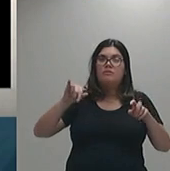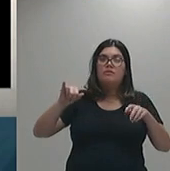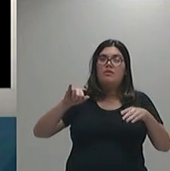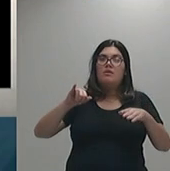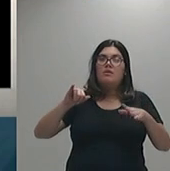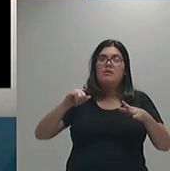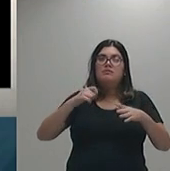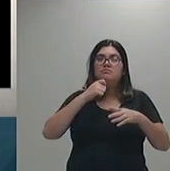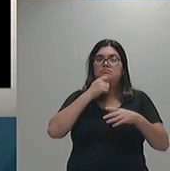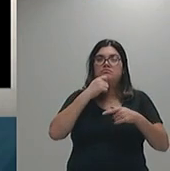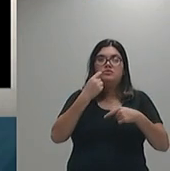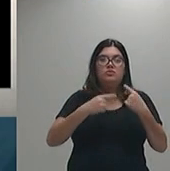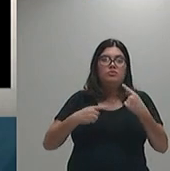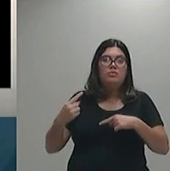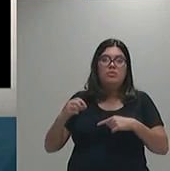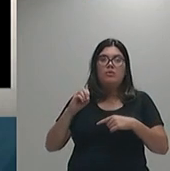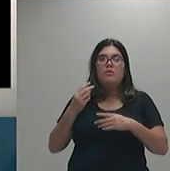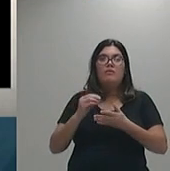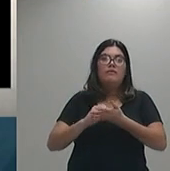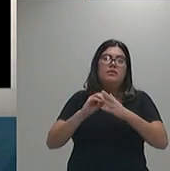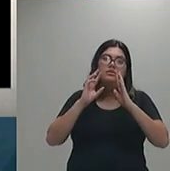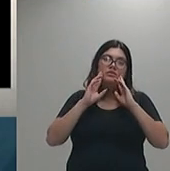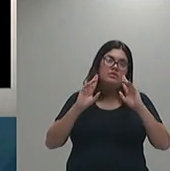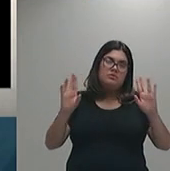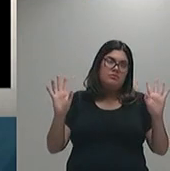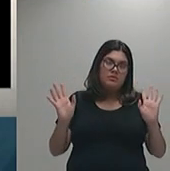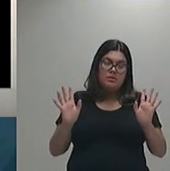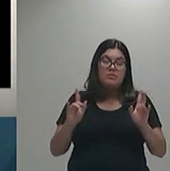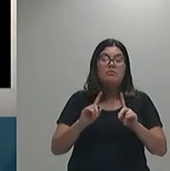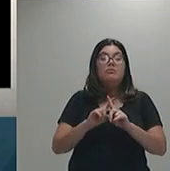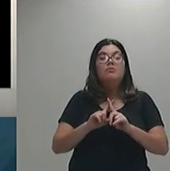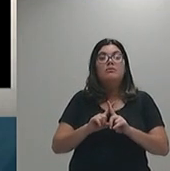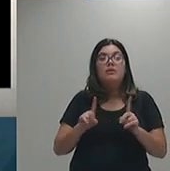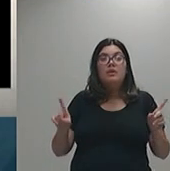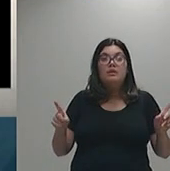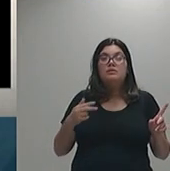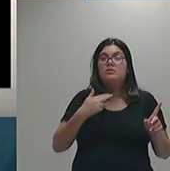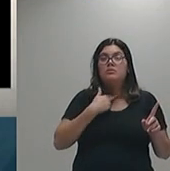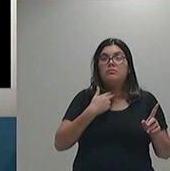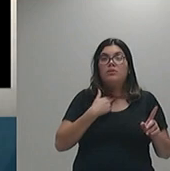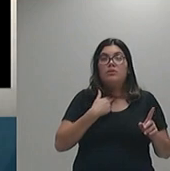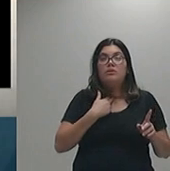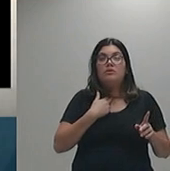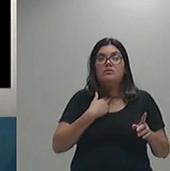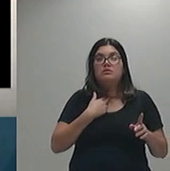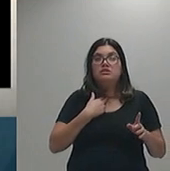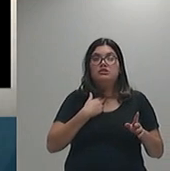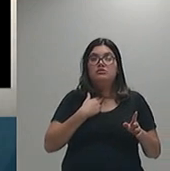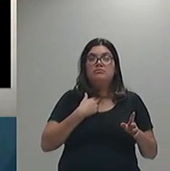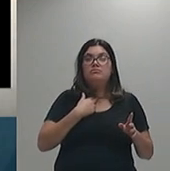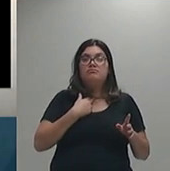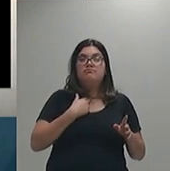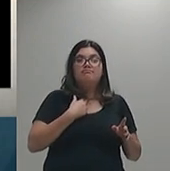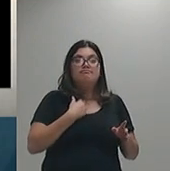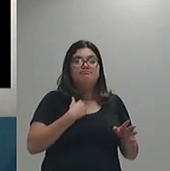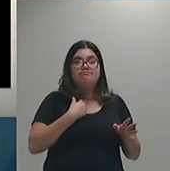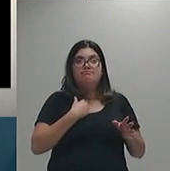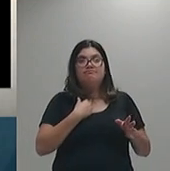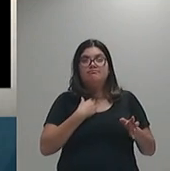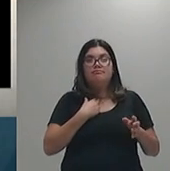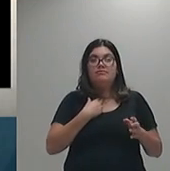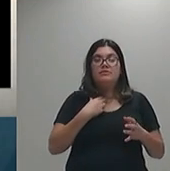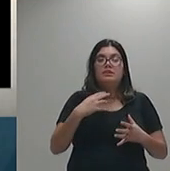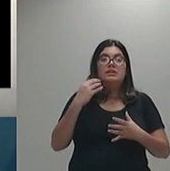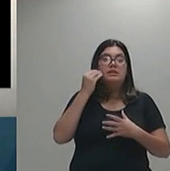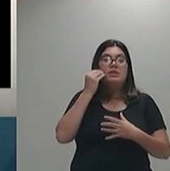escuro no falta de respeito jamais a questão que não se pode colher figos de lo Beiras e aqui o